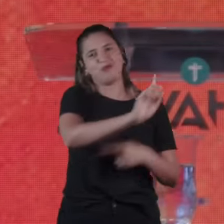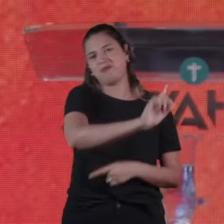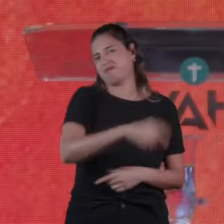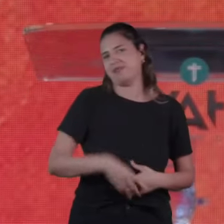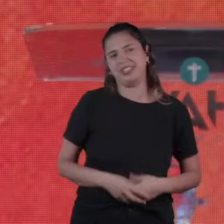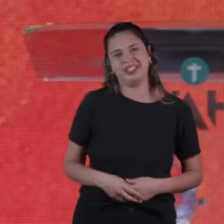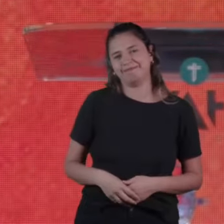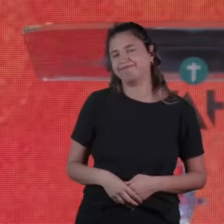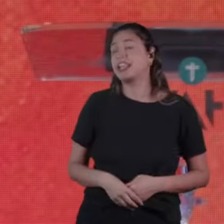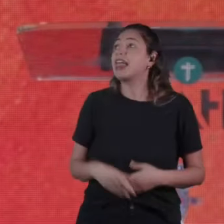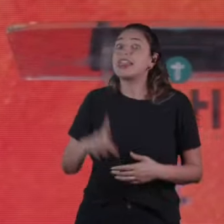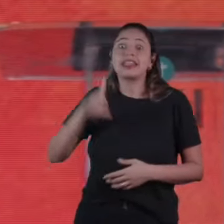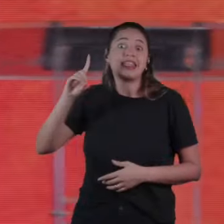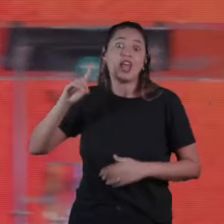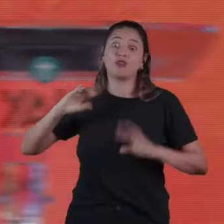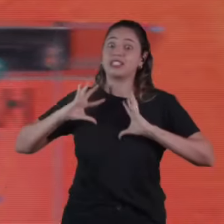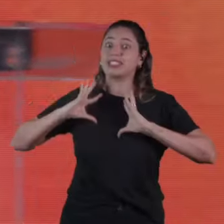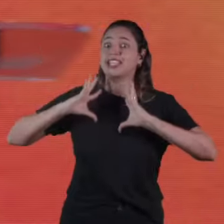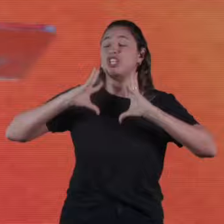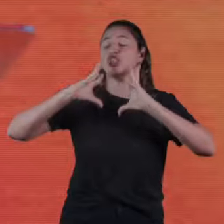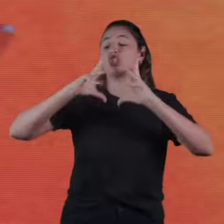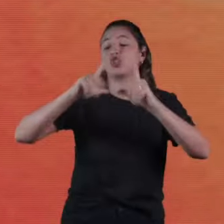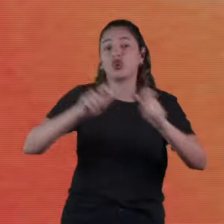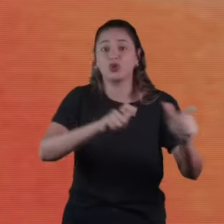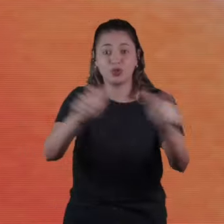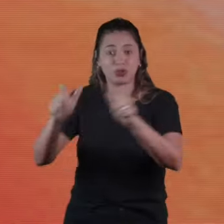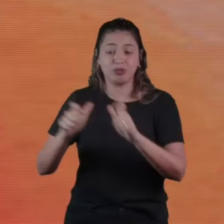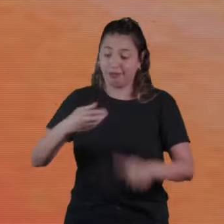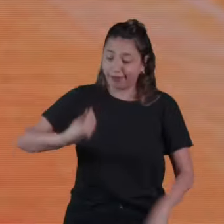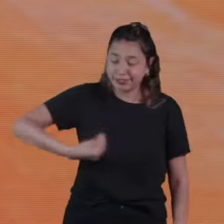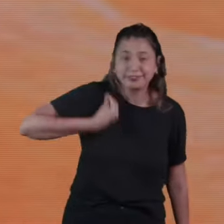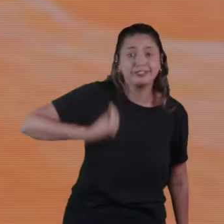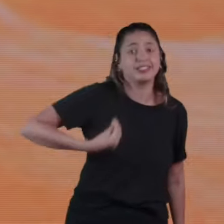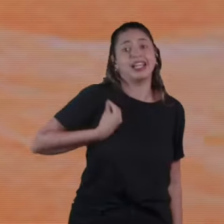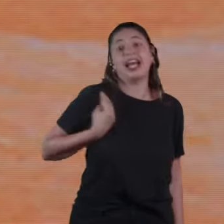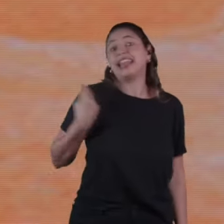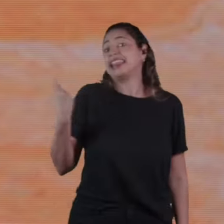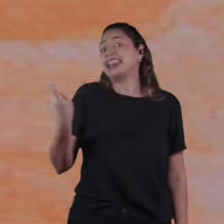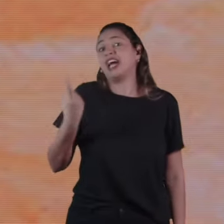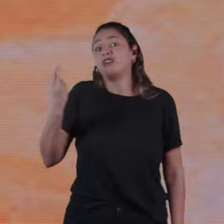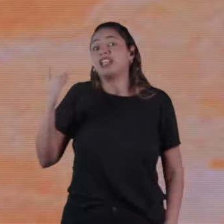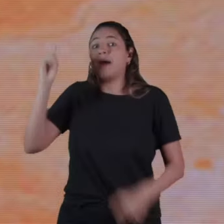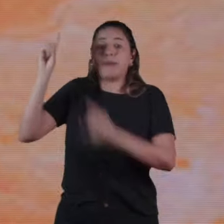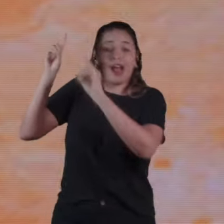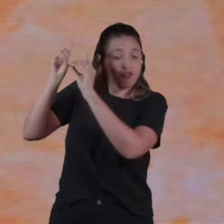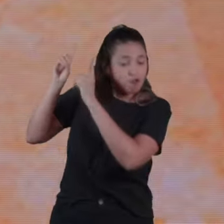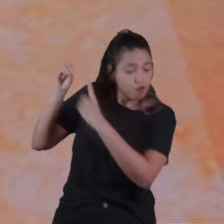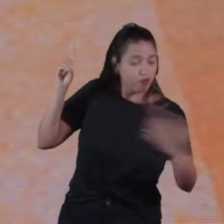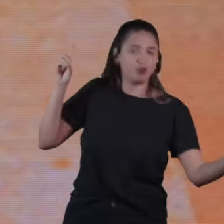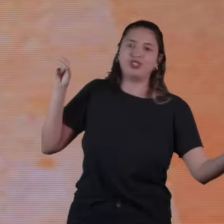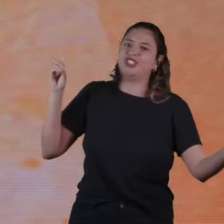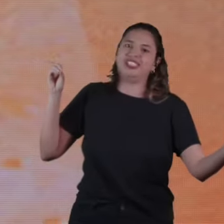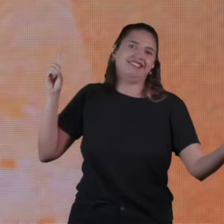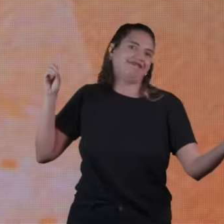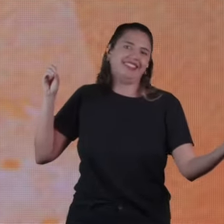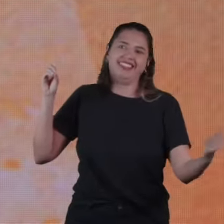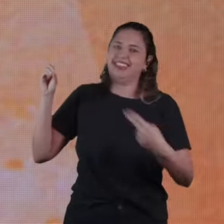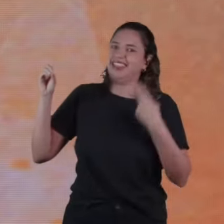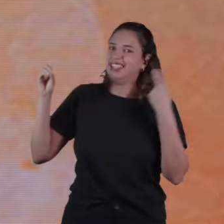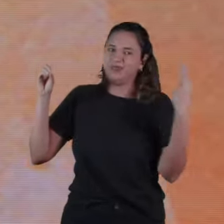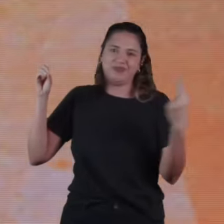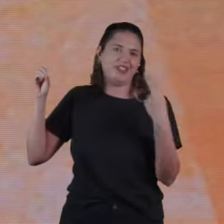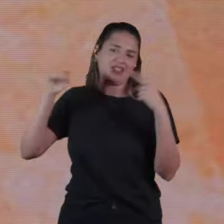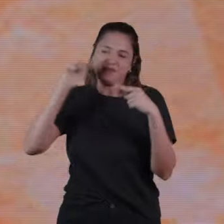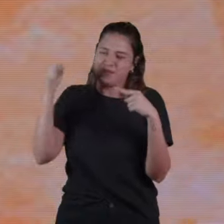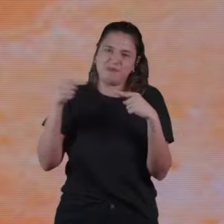Deus está presente em todos os lugares. Não tem como se ausentar da presença de Deus. Não tem como fugir da vontade de